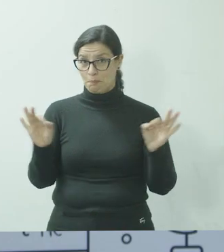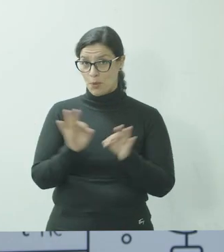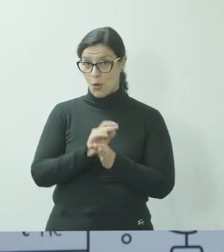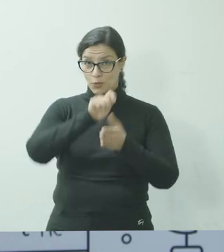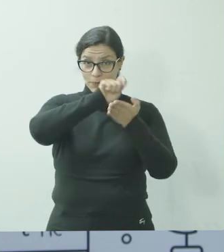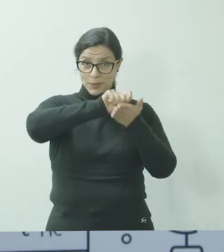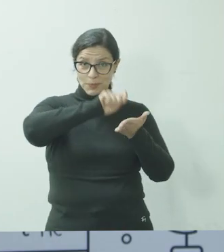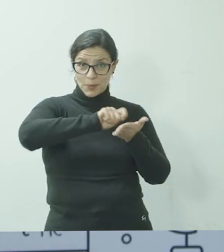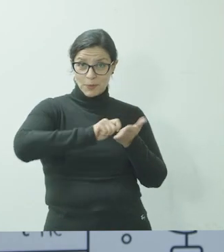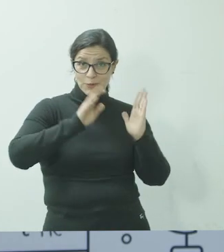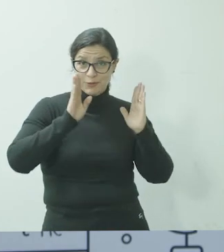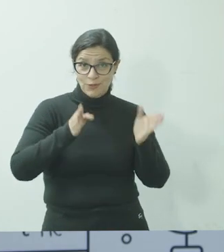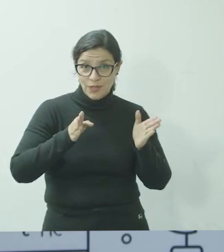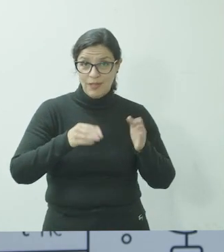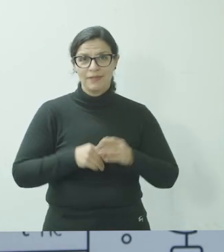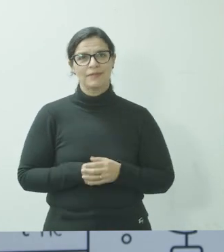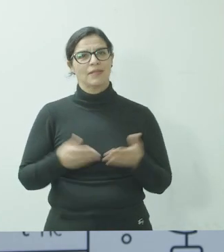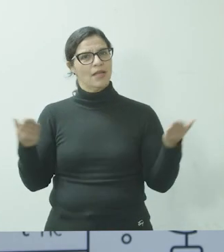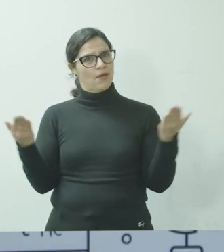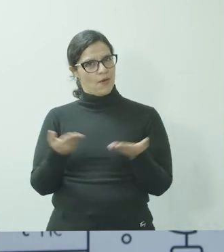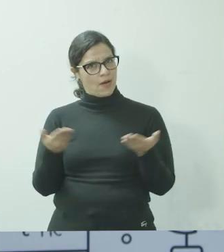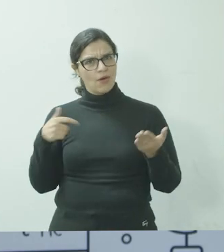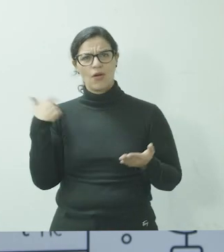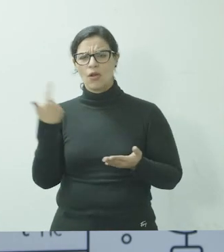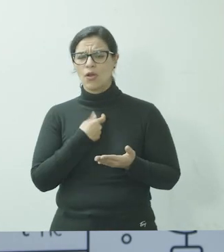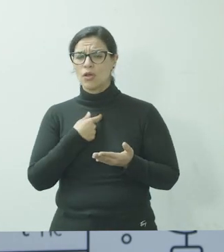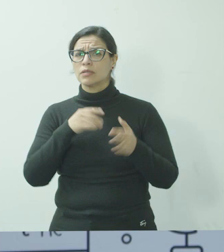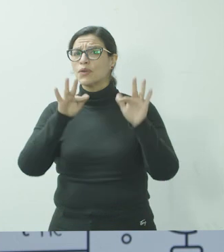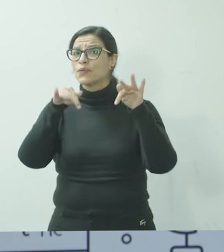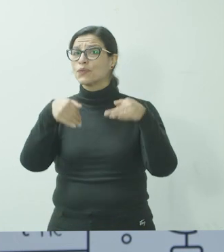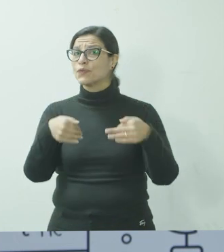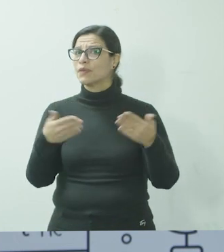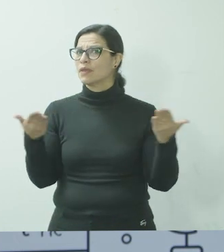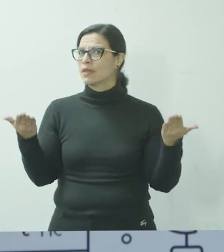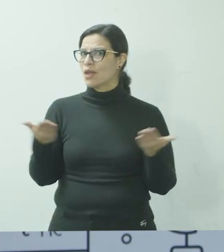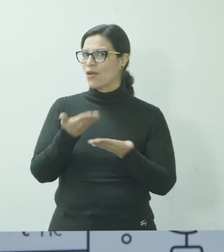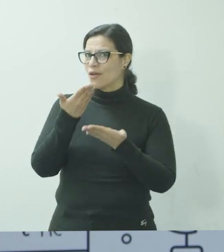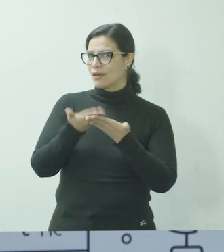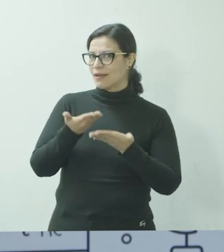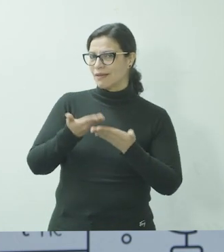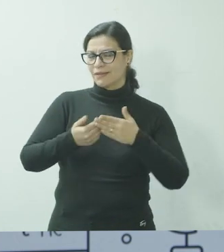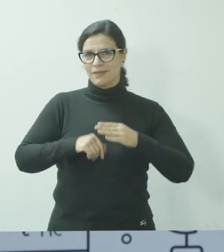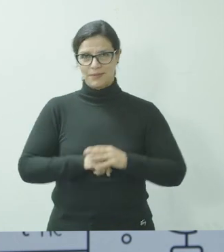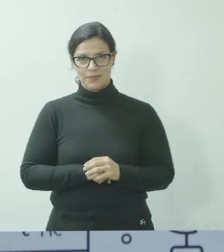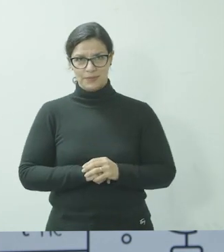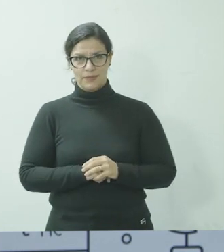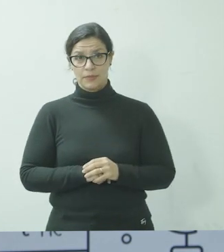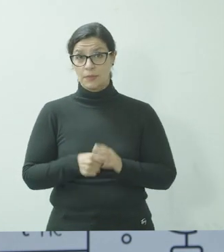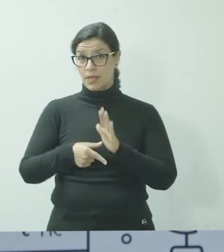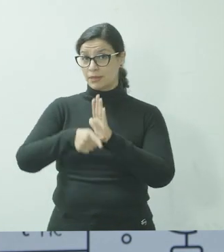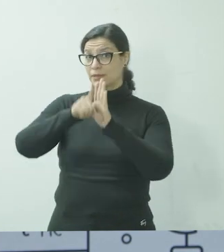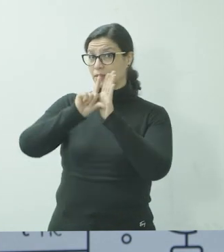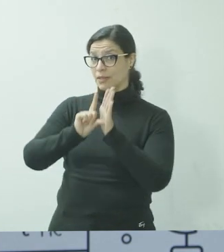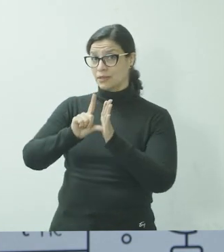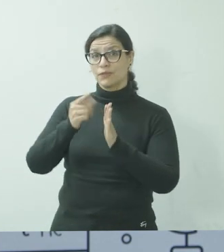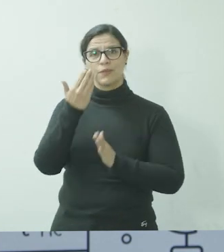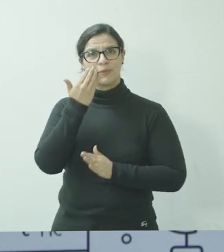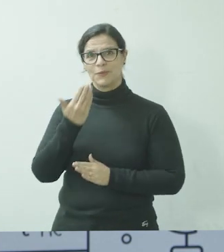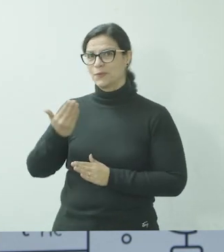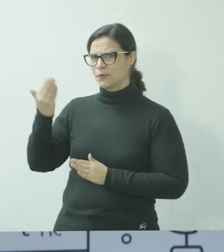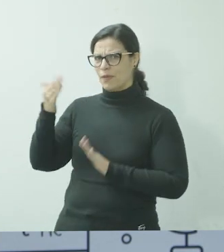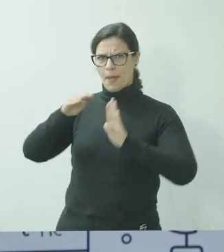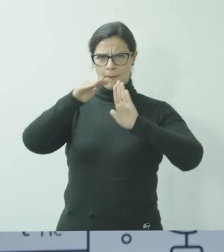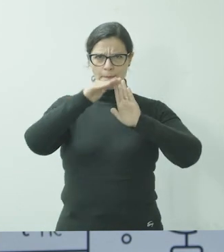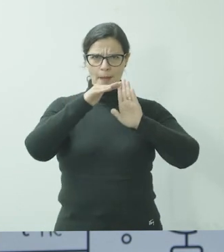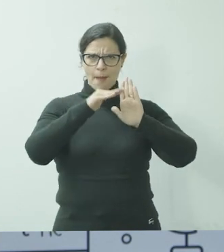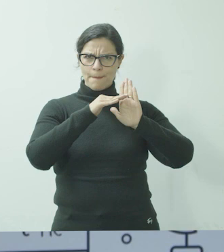registro realizado então agora estamos finalizando a nossa aula só que antes vamos